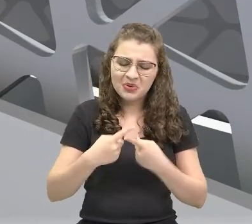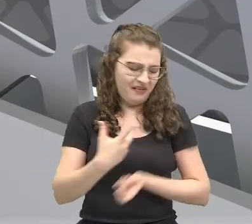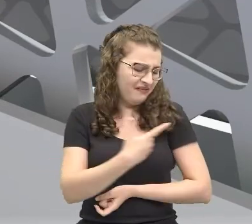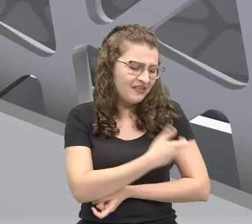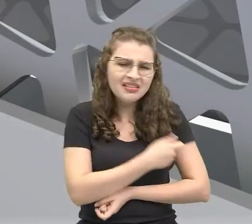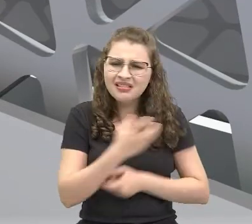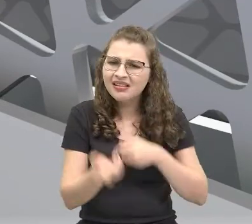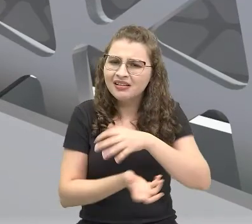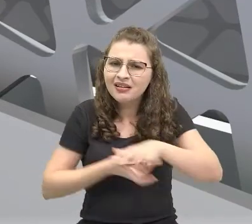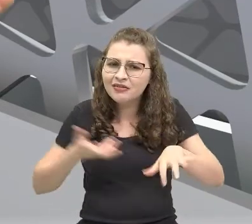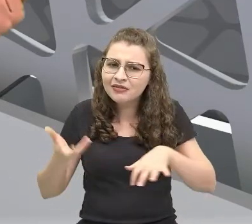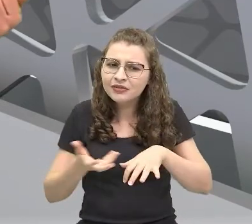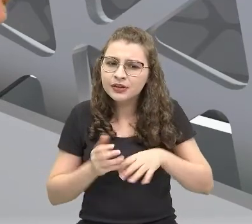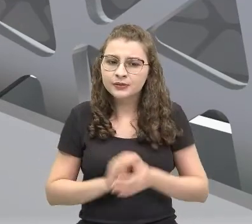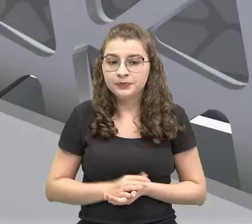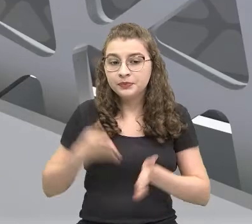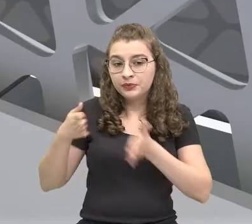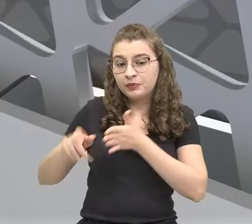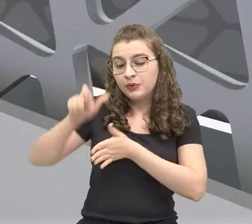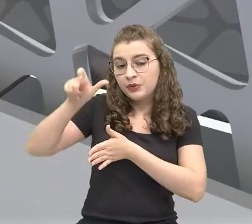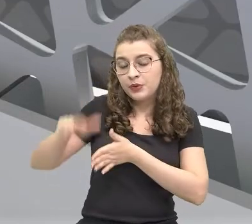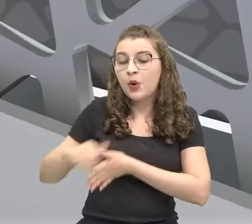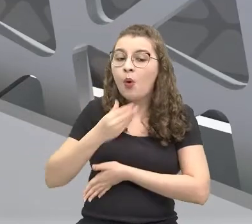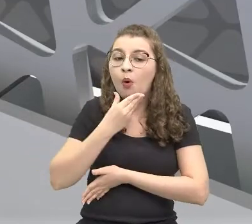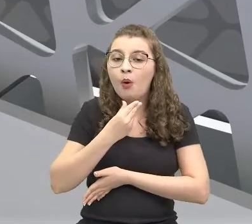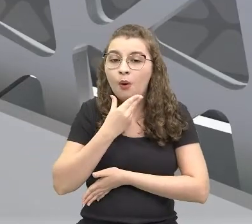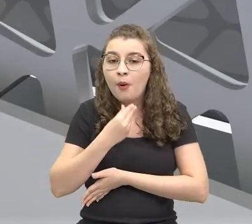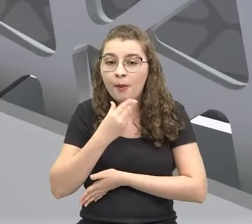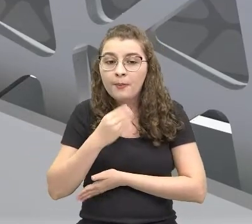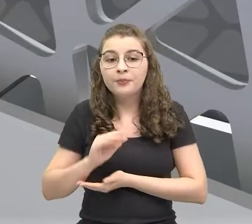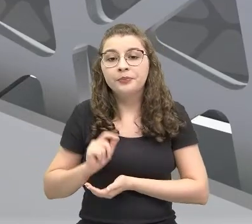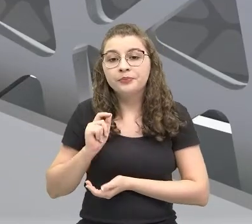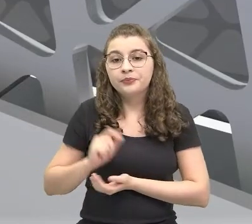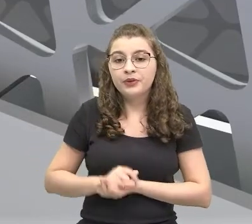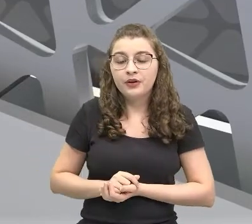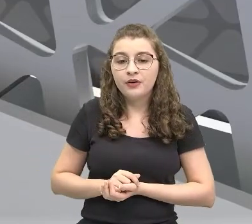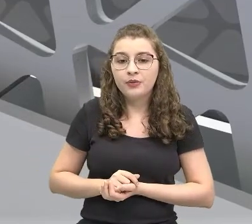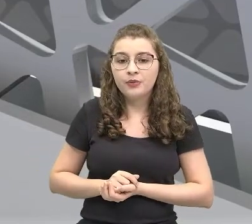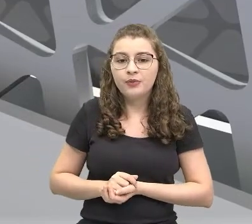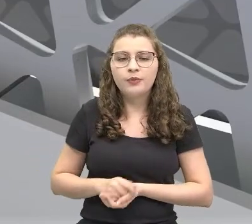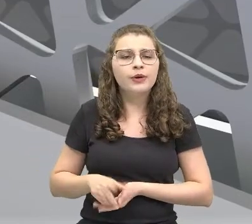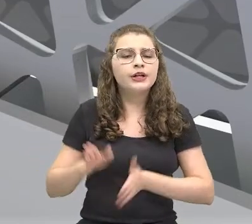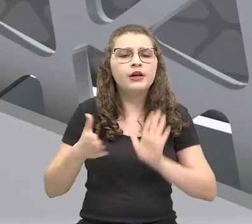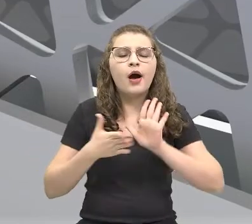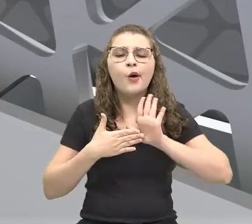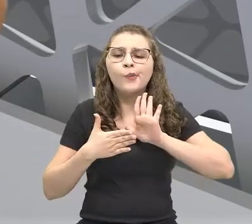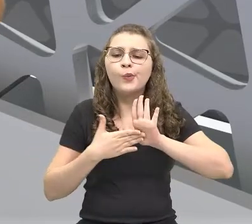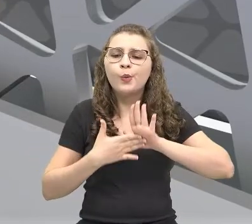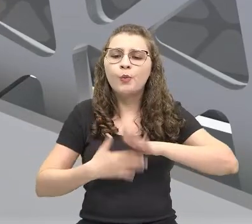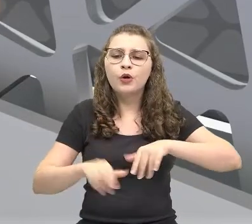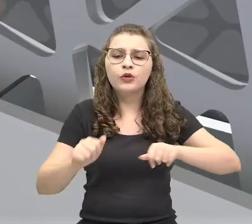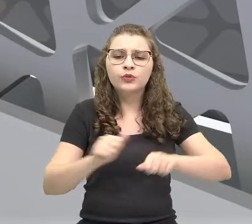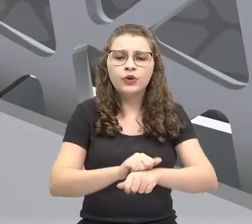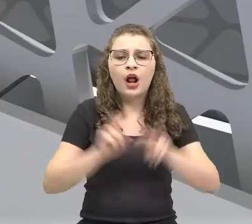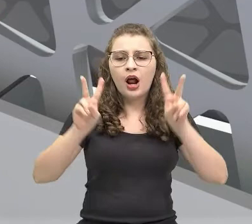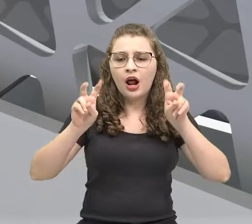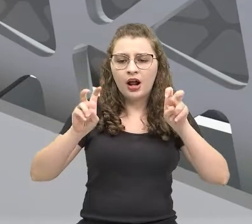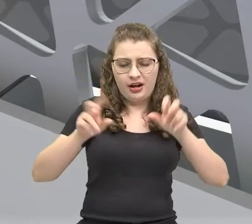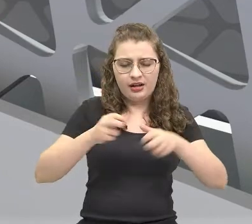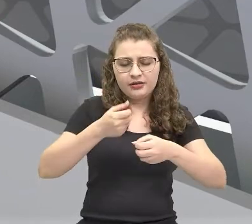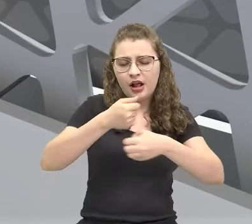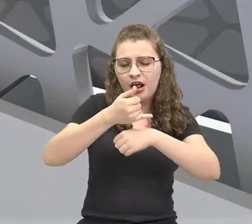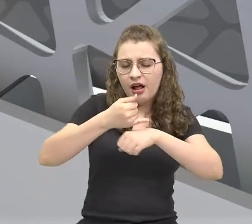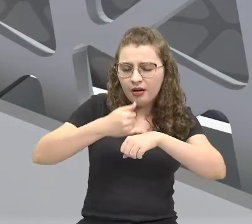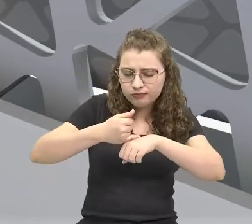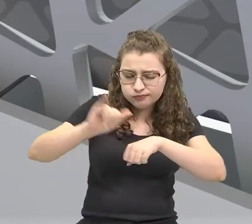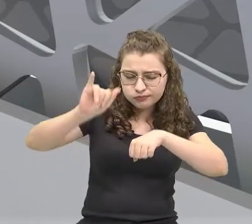nessa época, Pereira Passos, que era o prefeito do Rio de Janeiro, ele estava promovendo uma higienização da